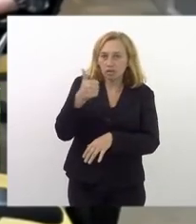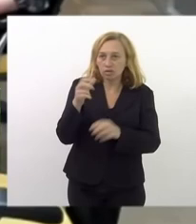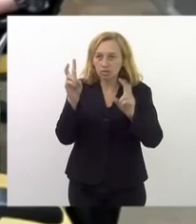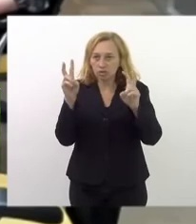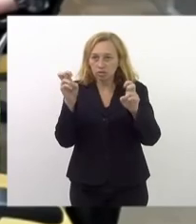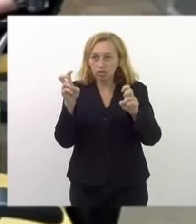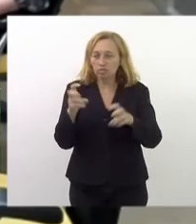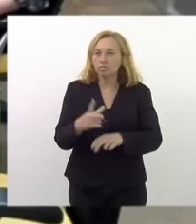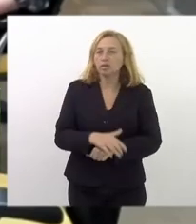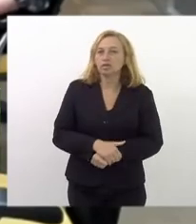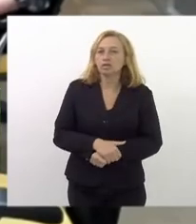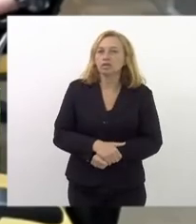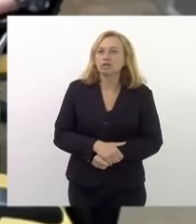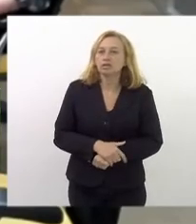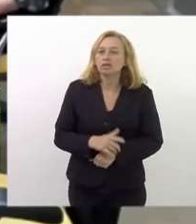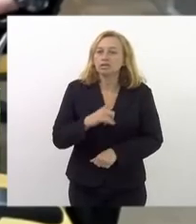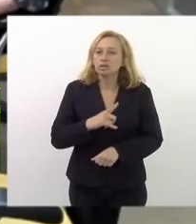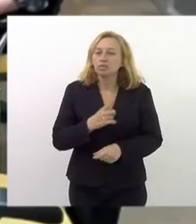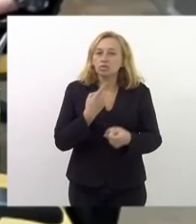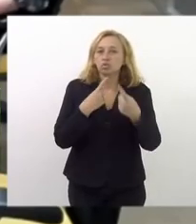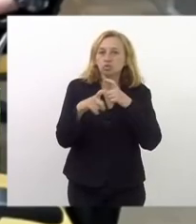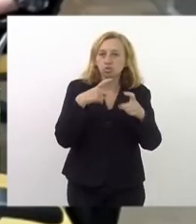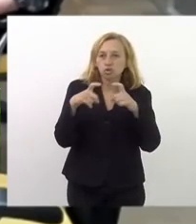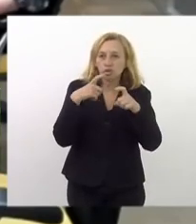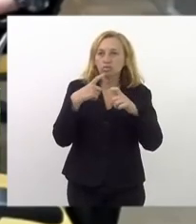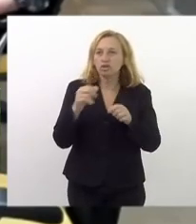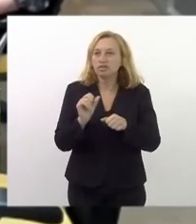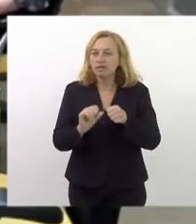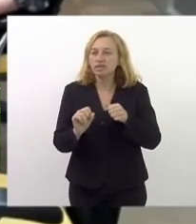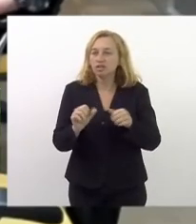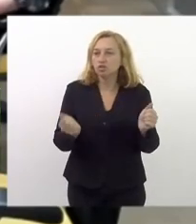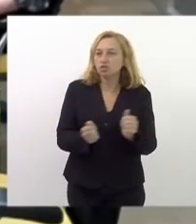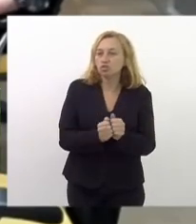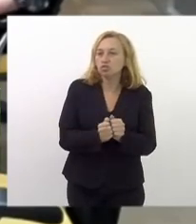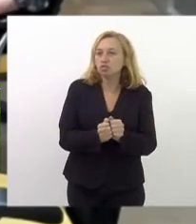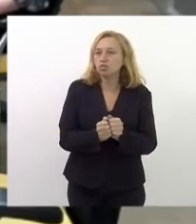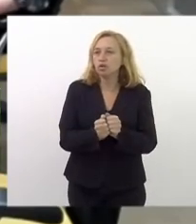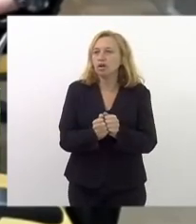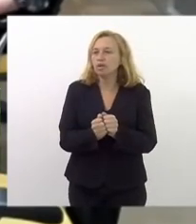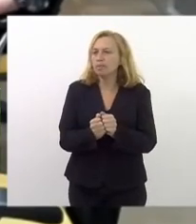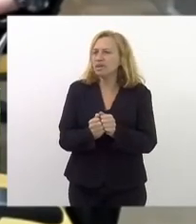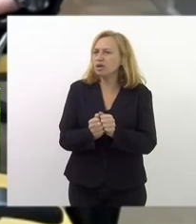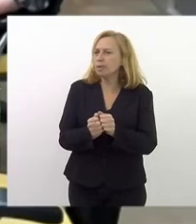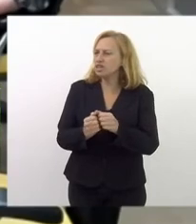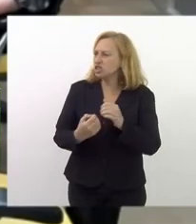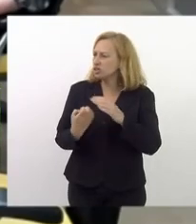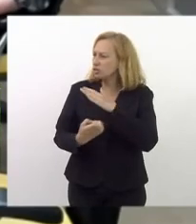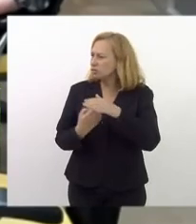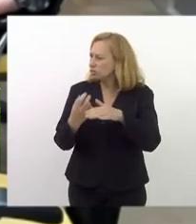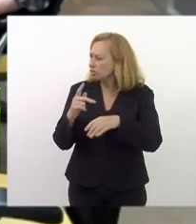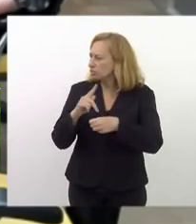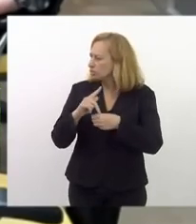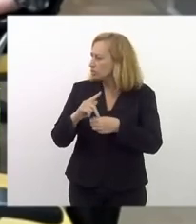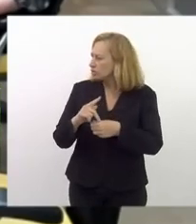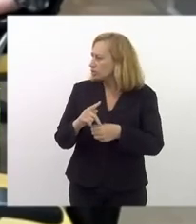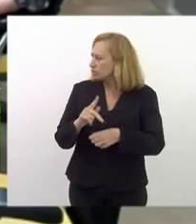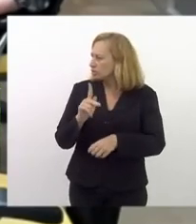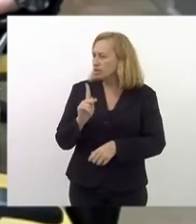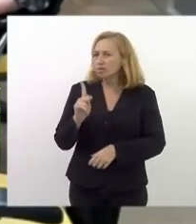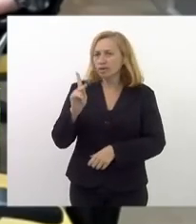tem uma discussão que a gente estava fazendo com a Petrobras sobre o encaminhamento